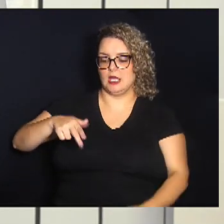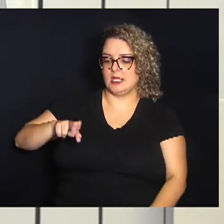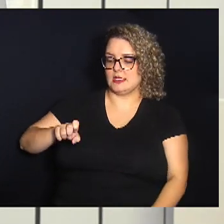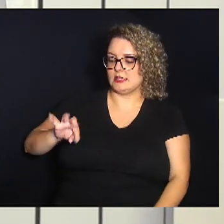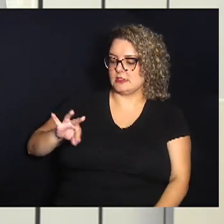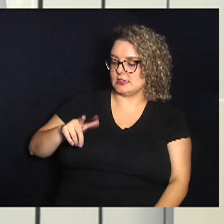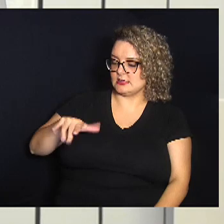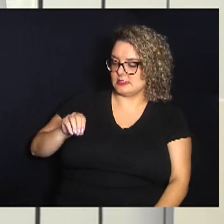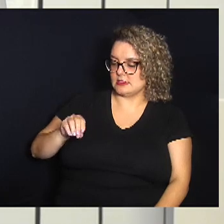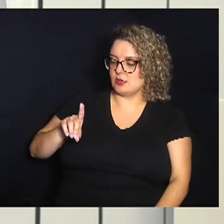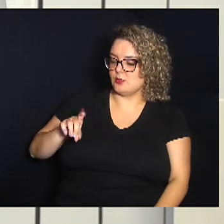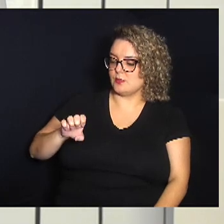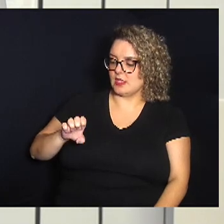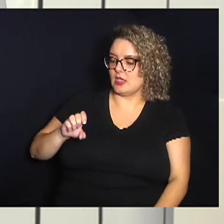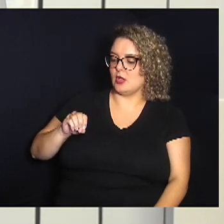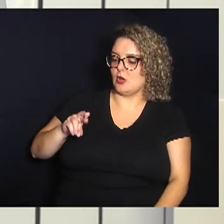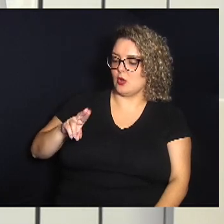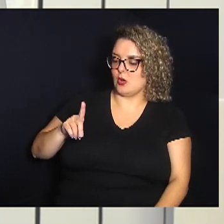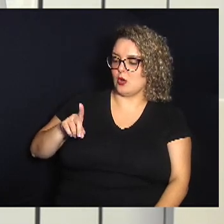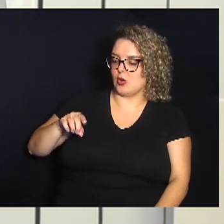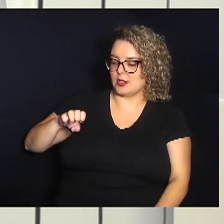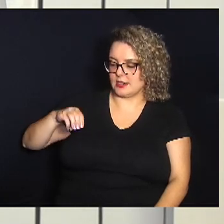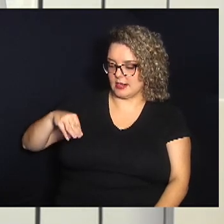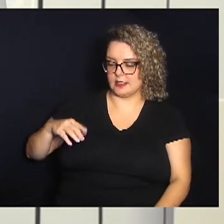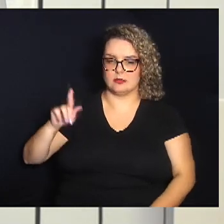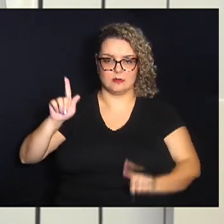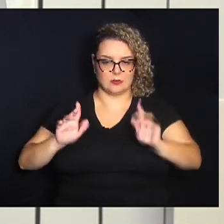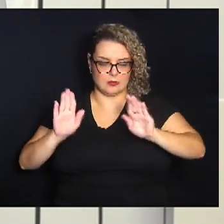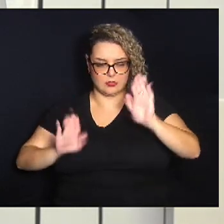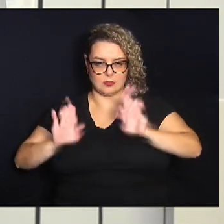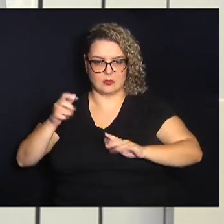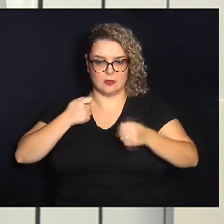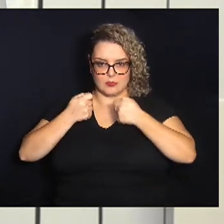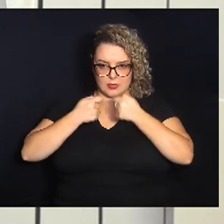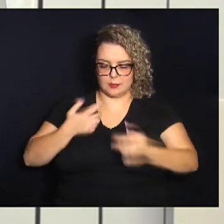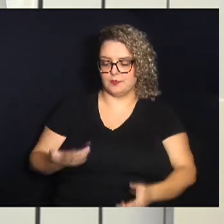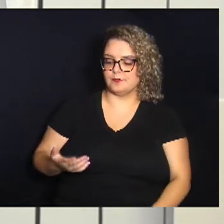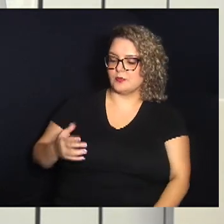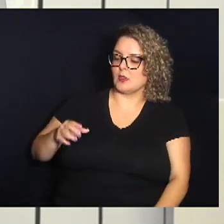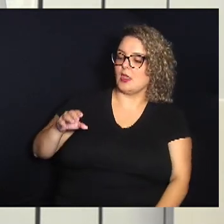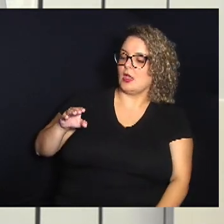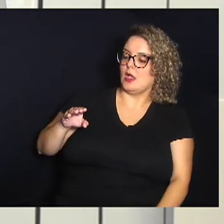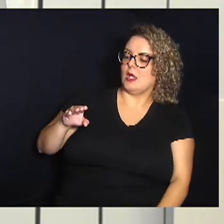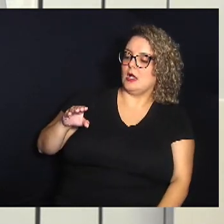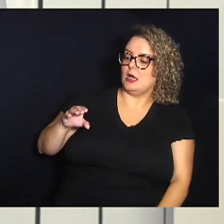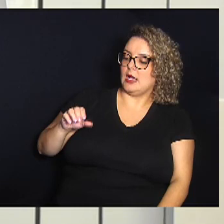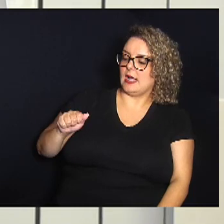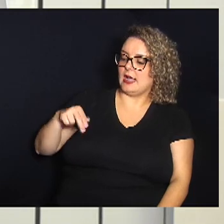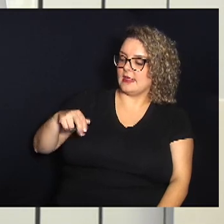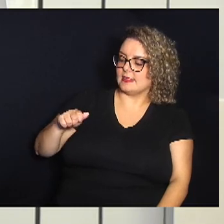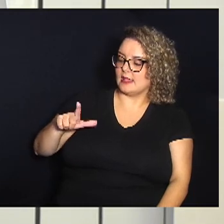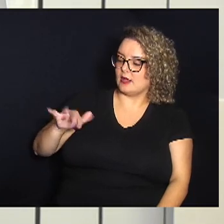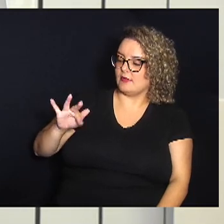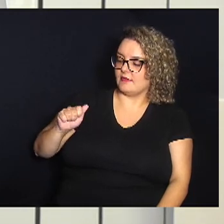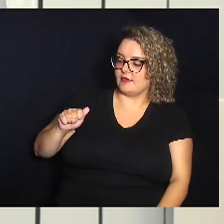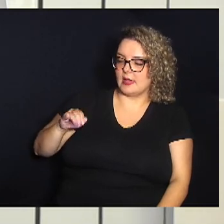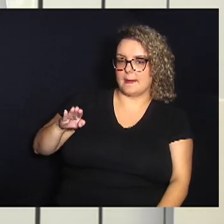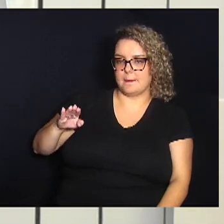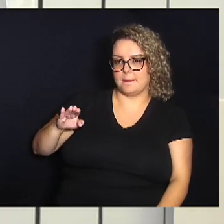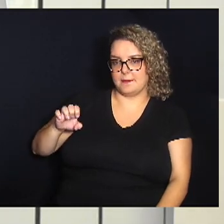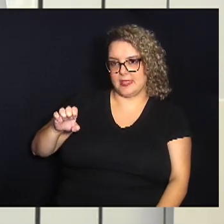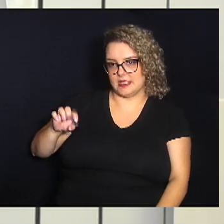Você já encontra o programa com o professor Batista, com os vereadores Gustavo Peta, Guida Calisto, com